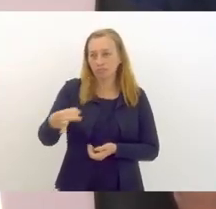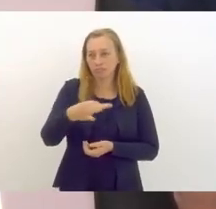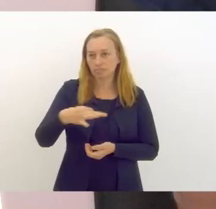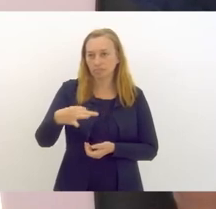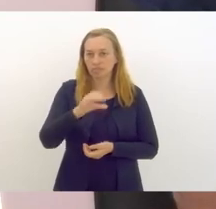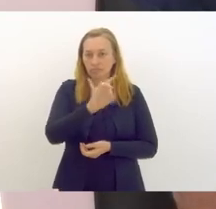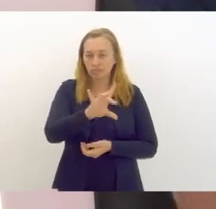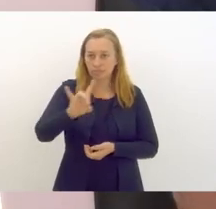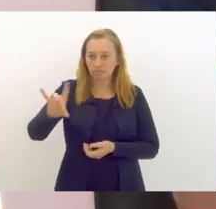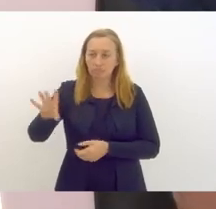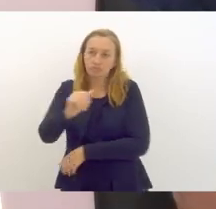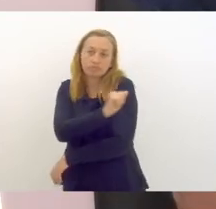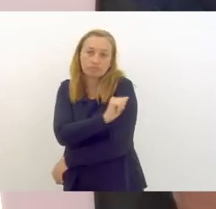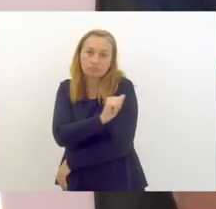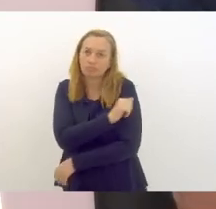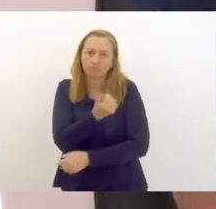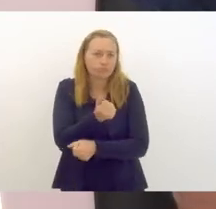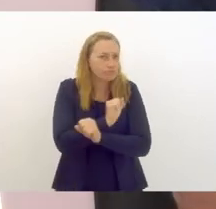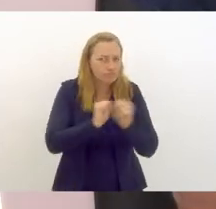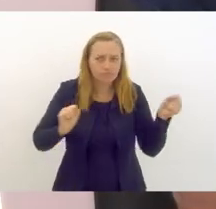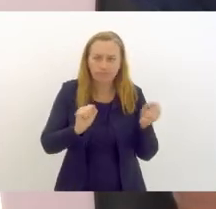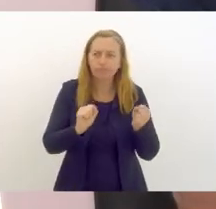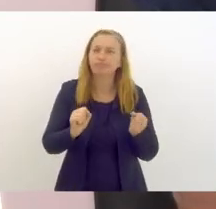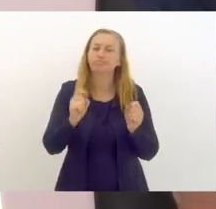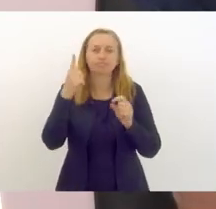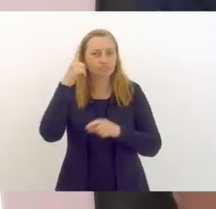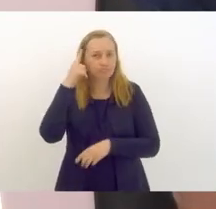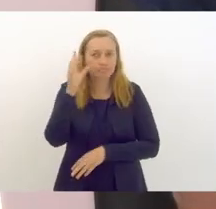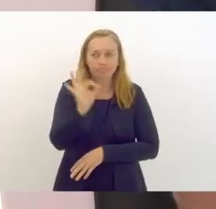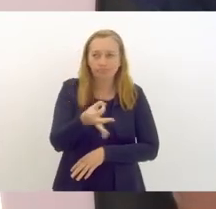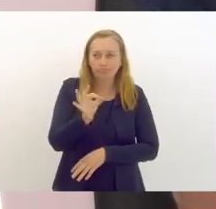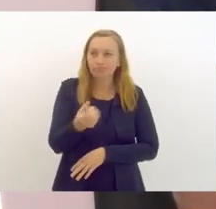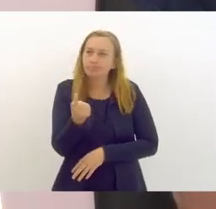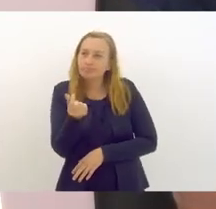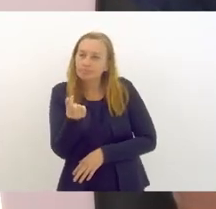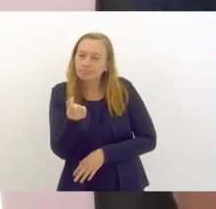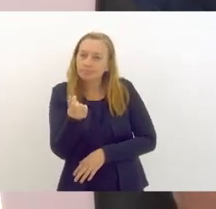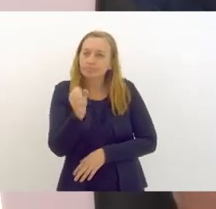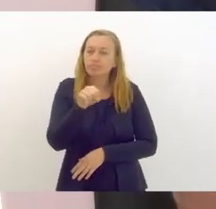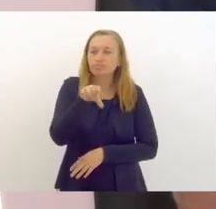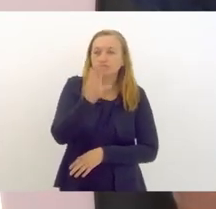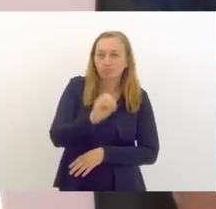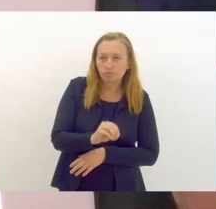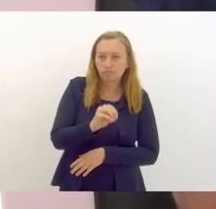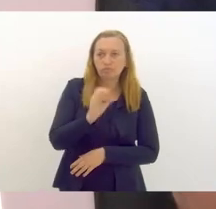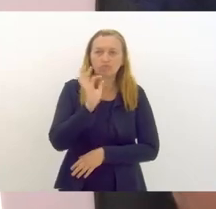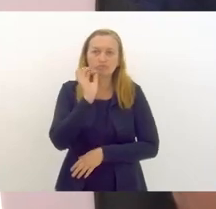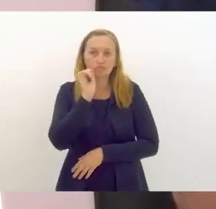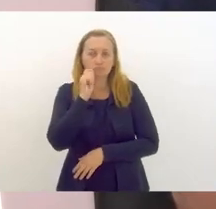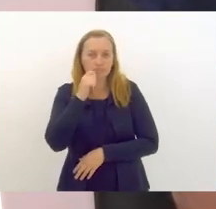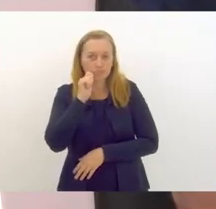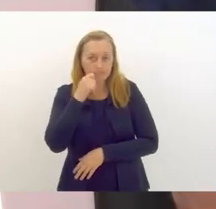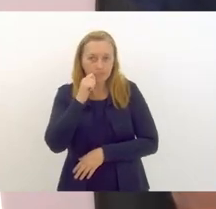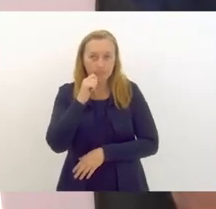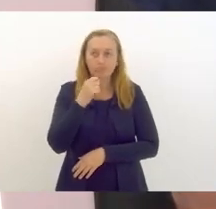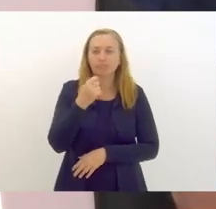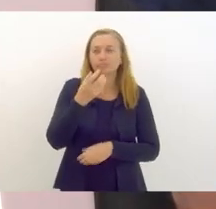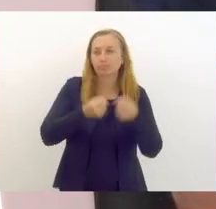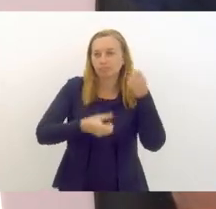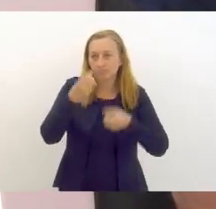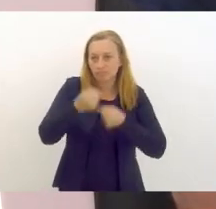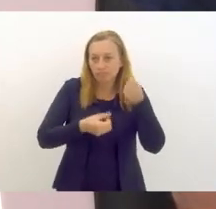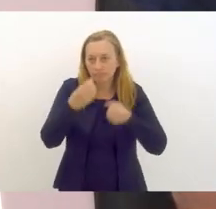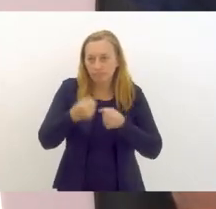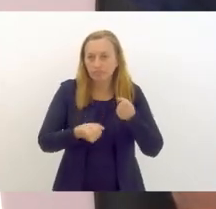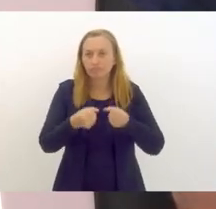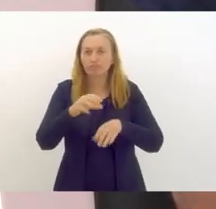inviável, o que é impossível, se a gente pensar basicamente no preço de um suco, de um pão, de um leite, né, e da carne, do